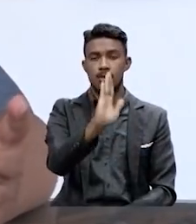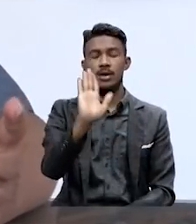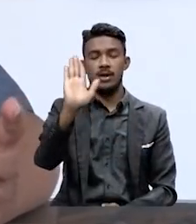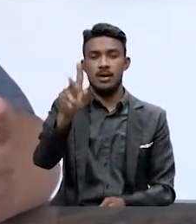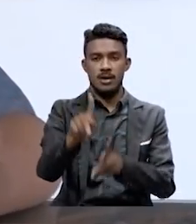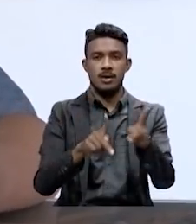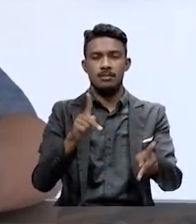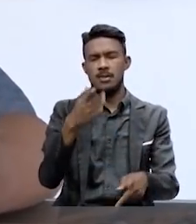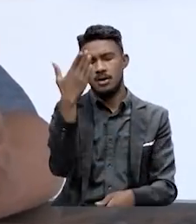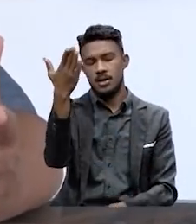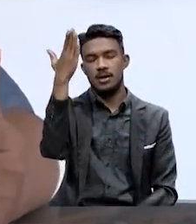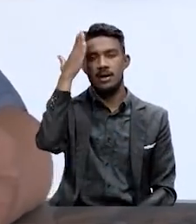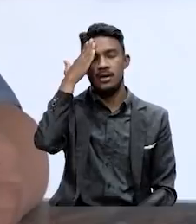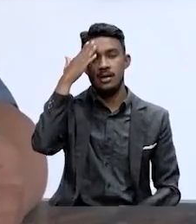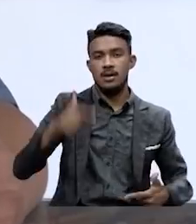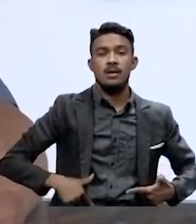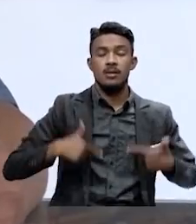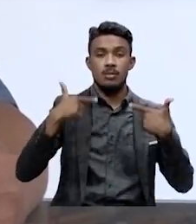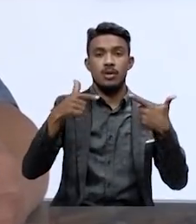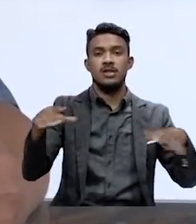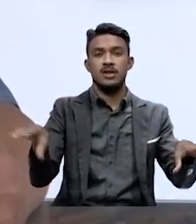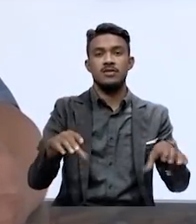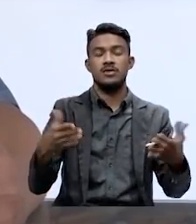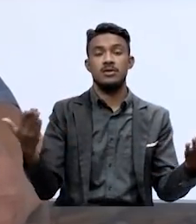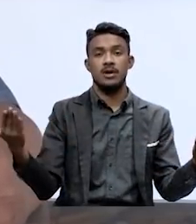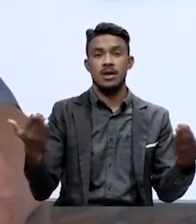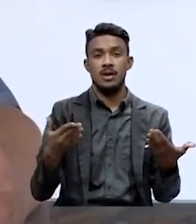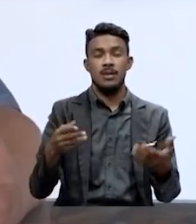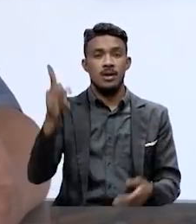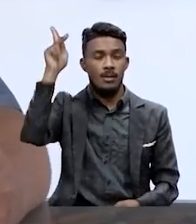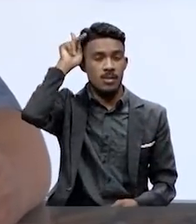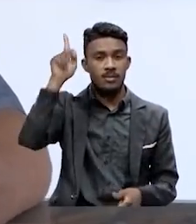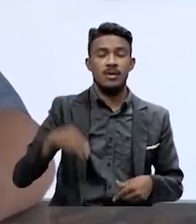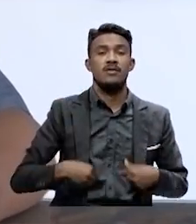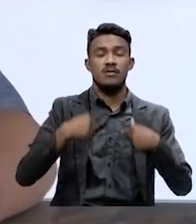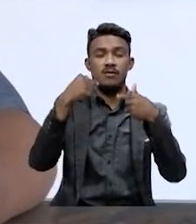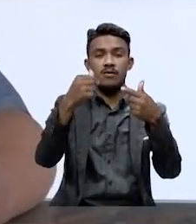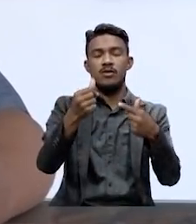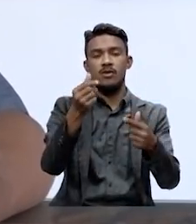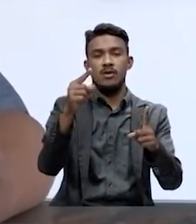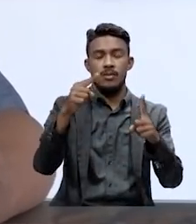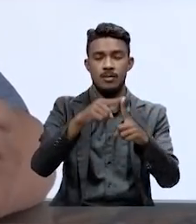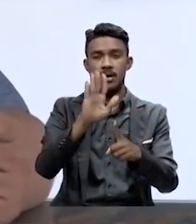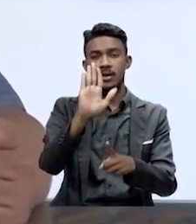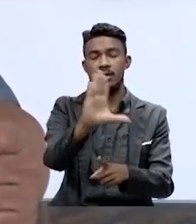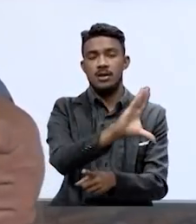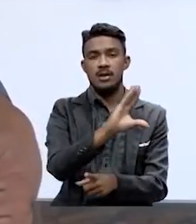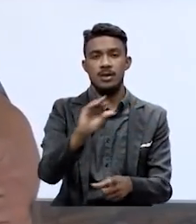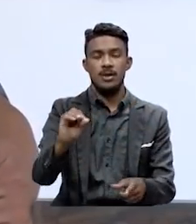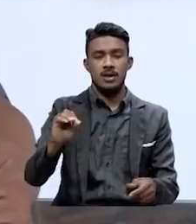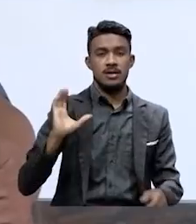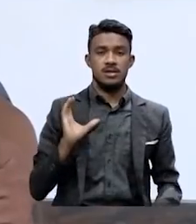ninia muri servisu nebe kreda entrega bania sai bibatan dia bautu otu lulu basarani sir